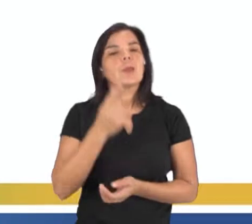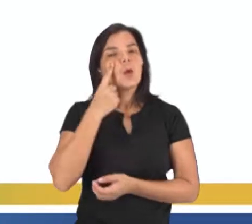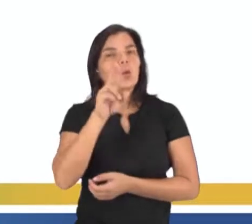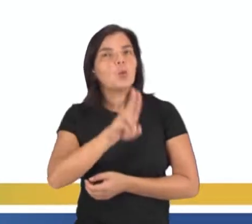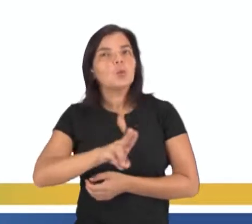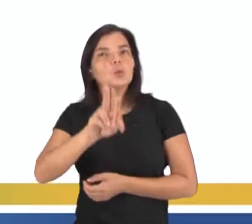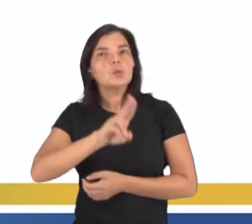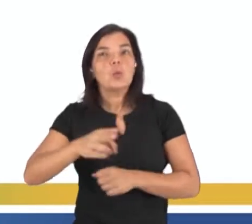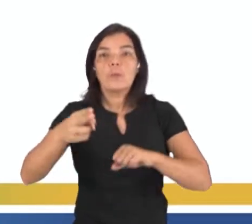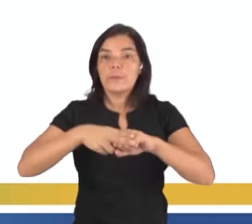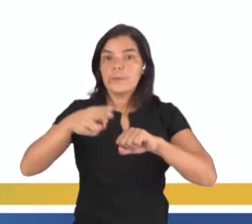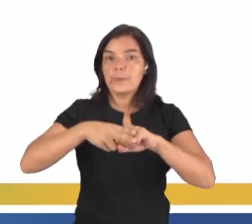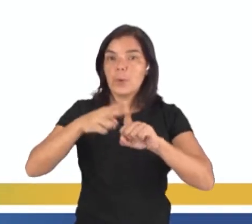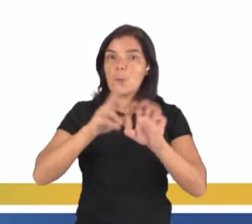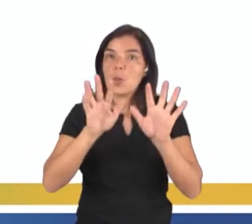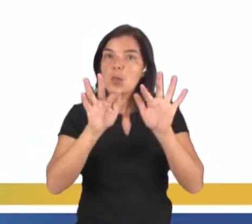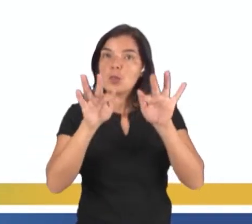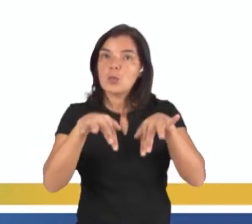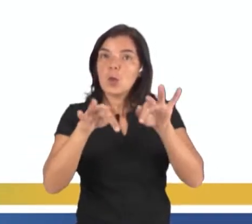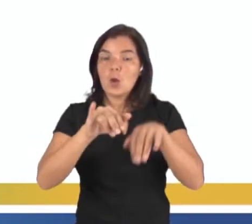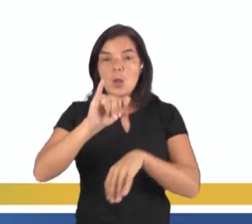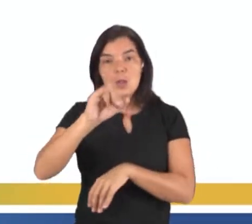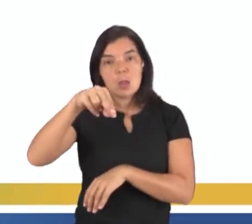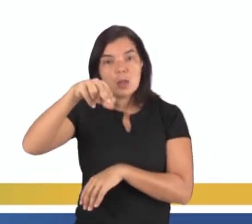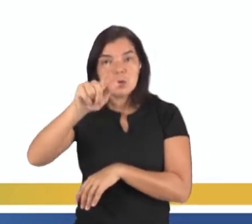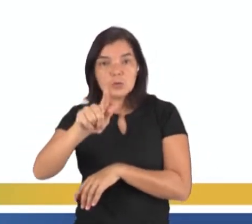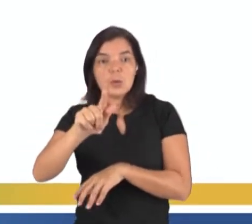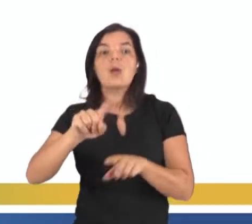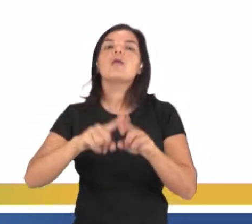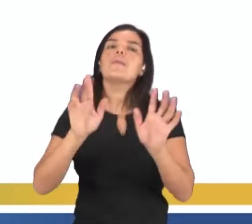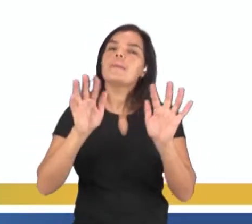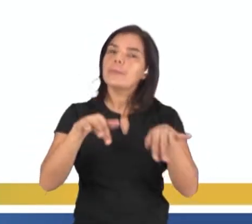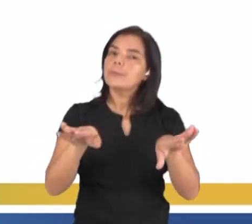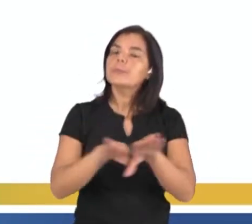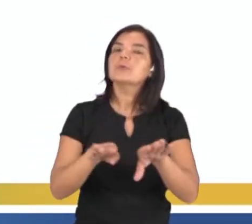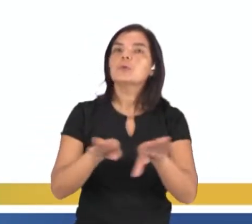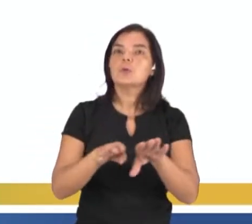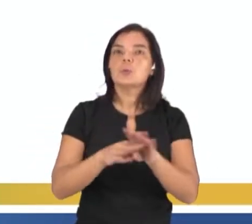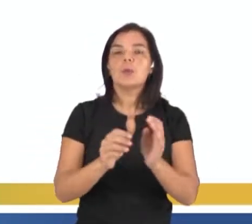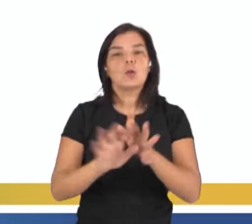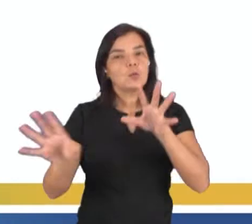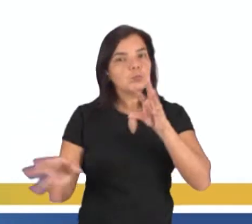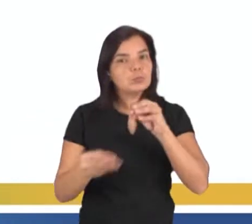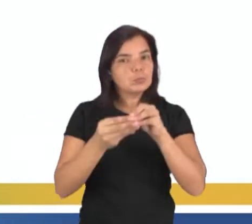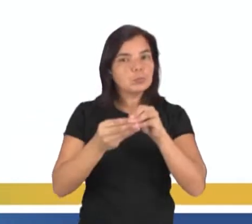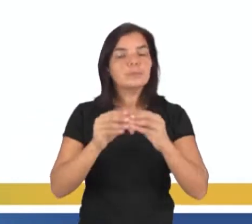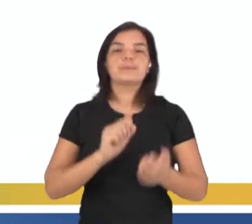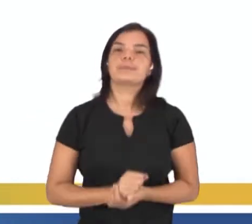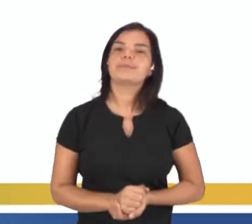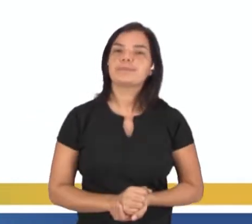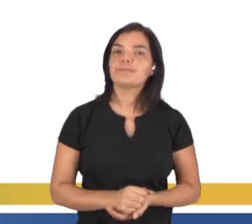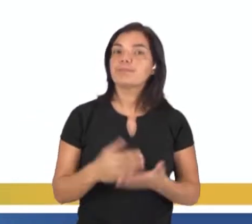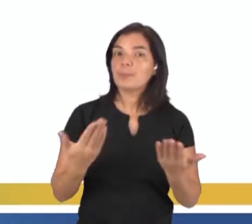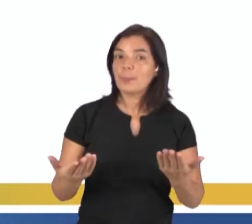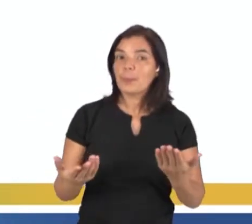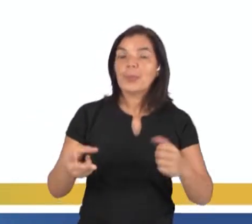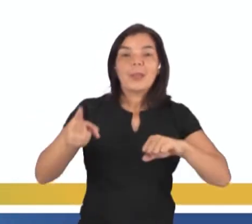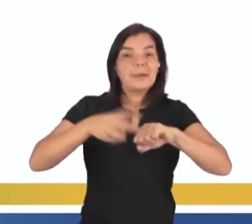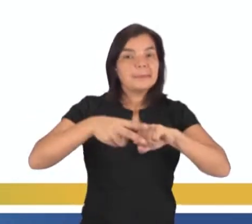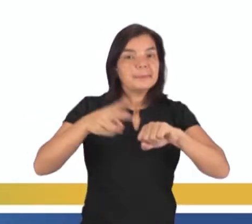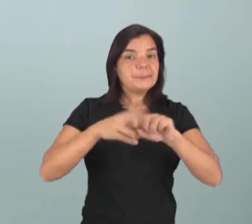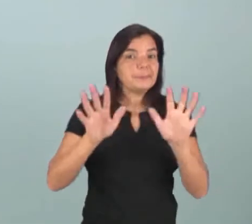vai usar o verbo com o finalzinho ing e, por final, o complemento. Pessoal, esse verbo